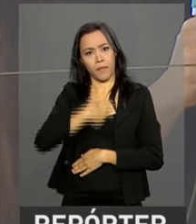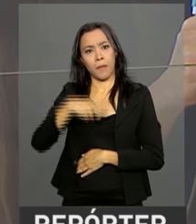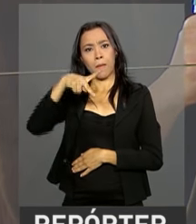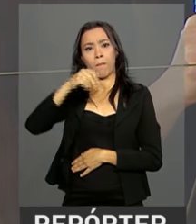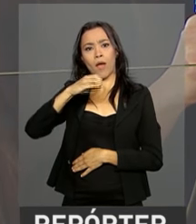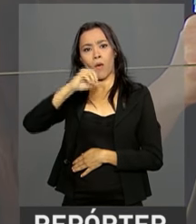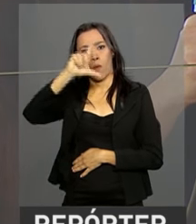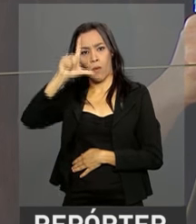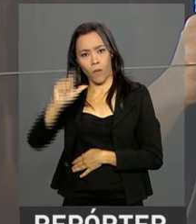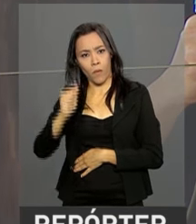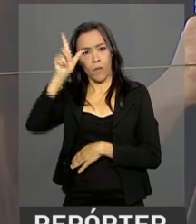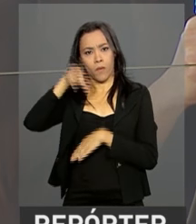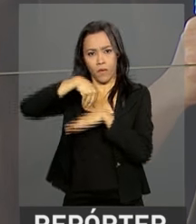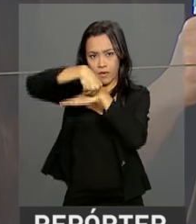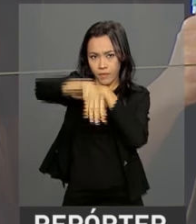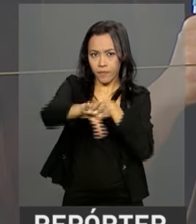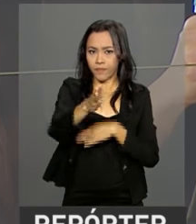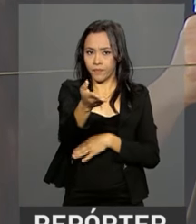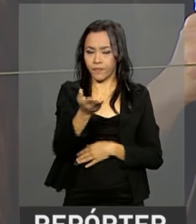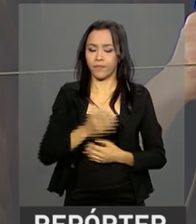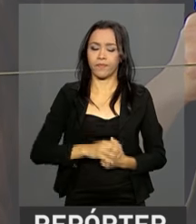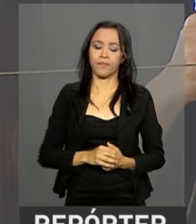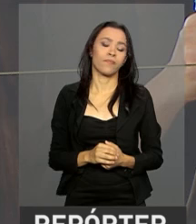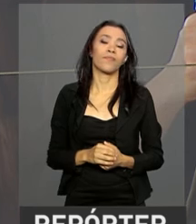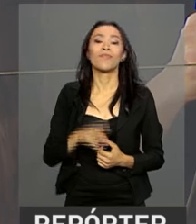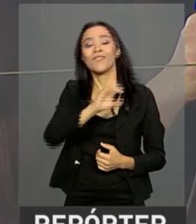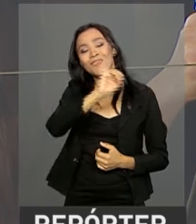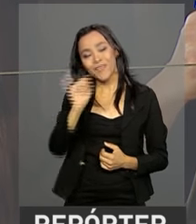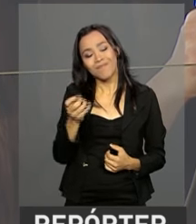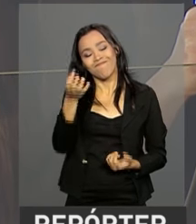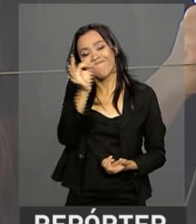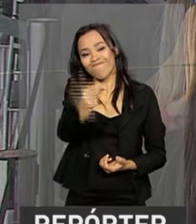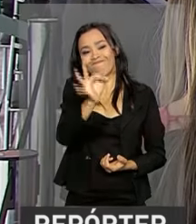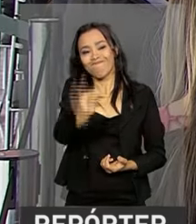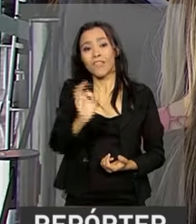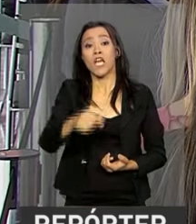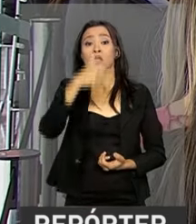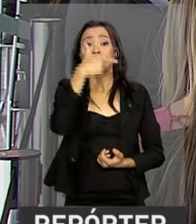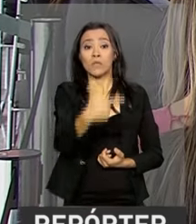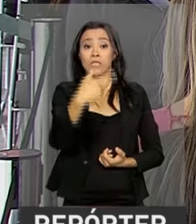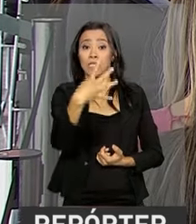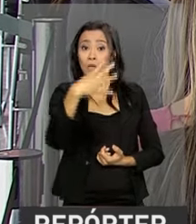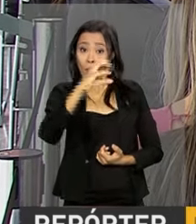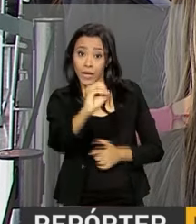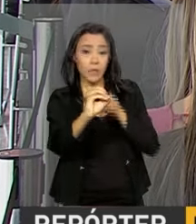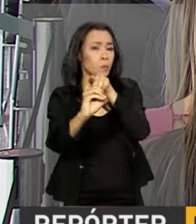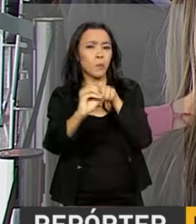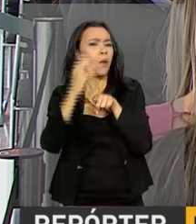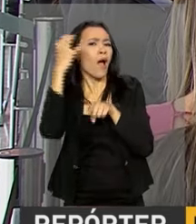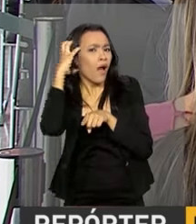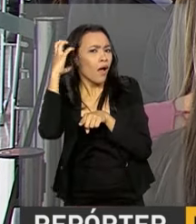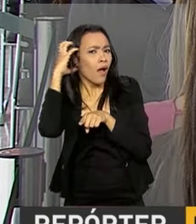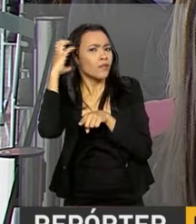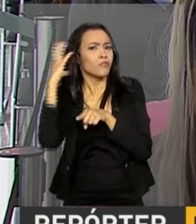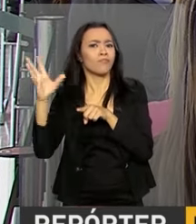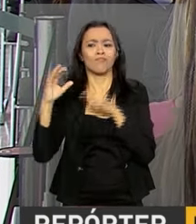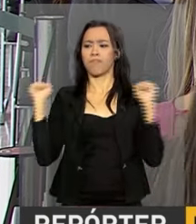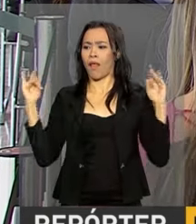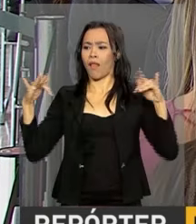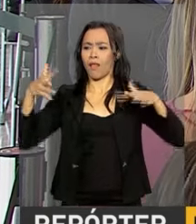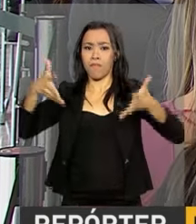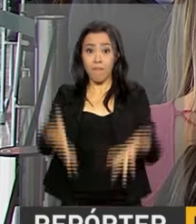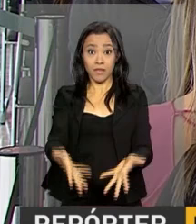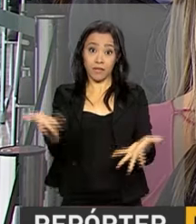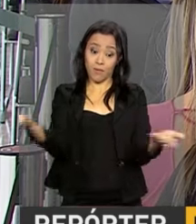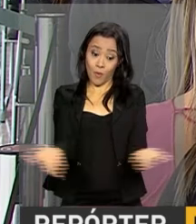informações para a gente ao vivo. Oi, Paola. Oi, Leandro. Pois é, mais de 240 rádios participam dessa cerimônia que acontece